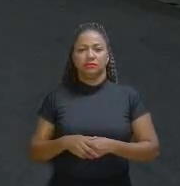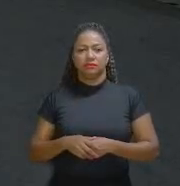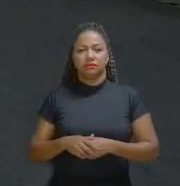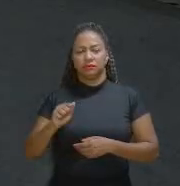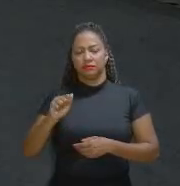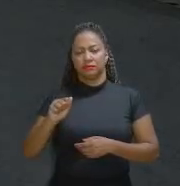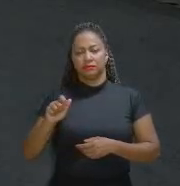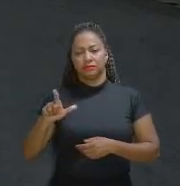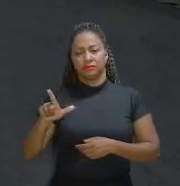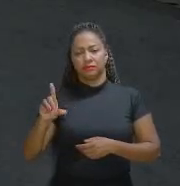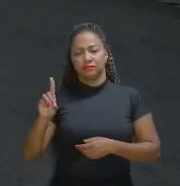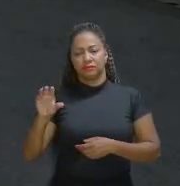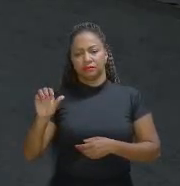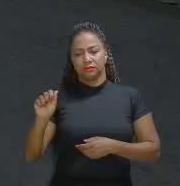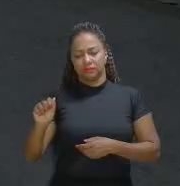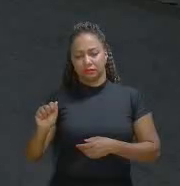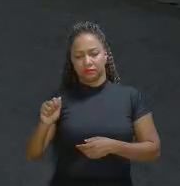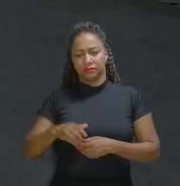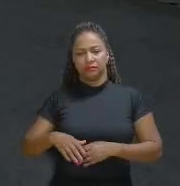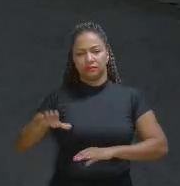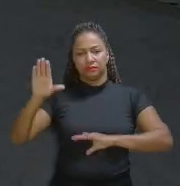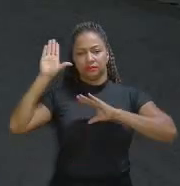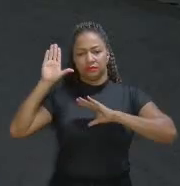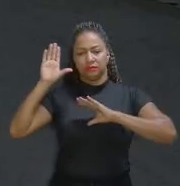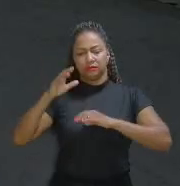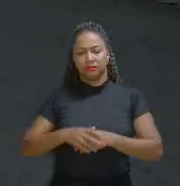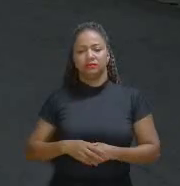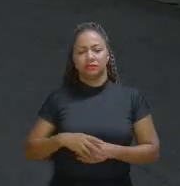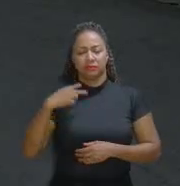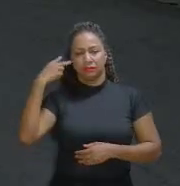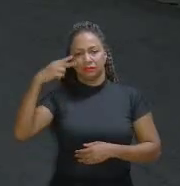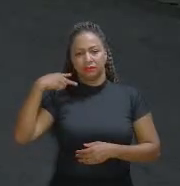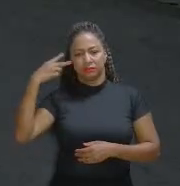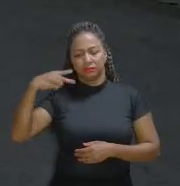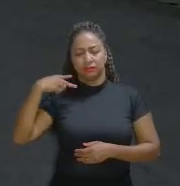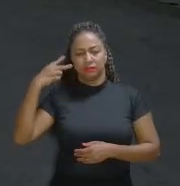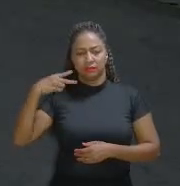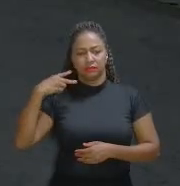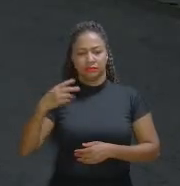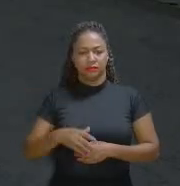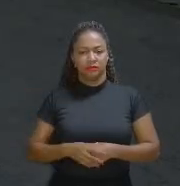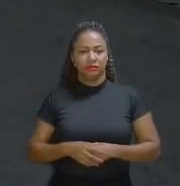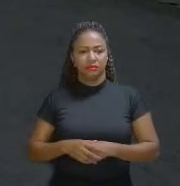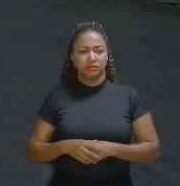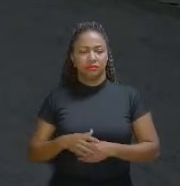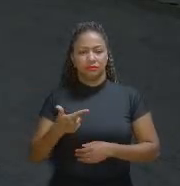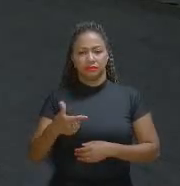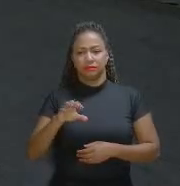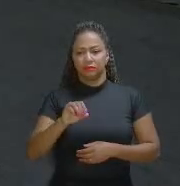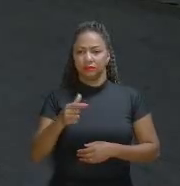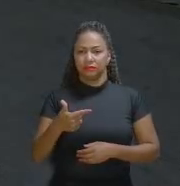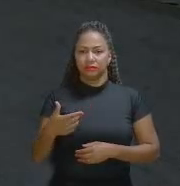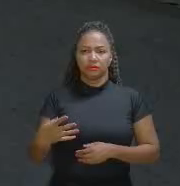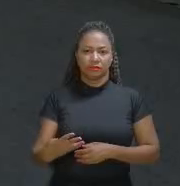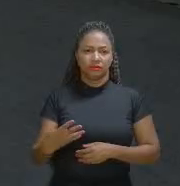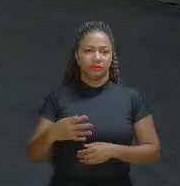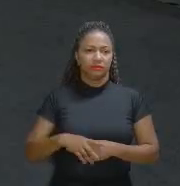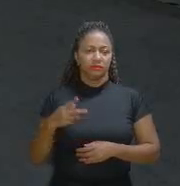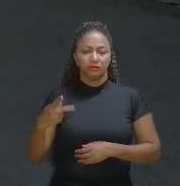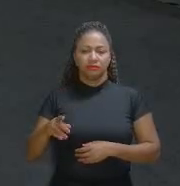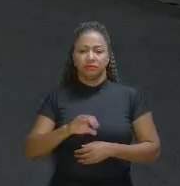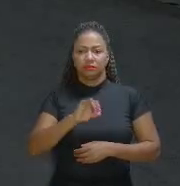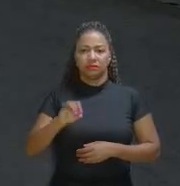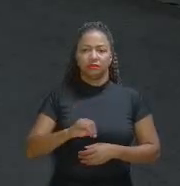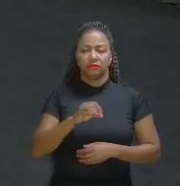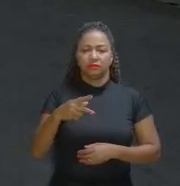Albacélia Narciso Forte, candidata ao cargo de vereadora nas eleições de 2024, no município de Oiapoque,